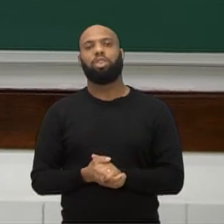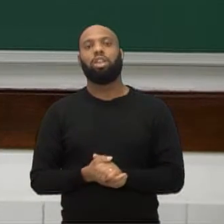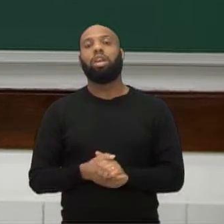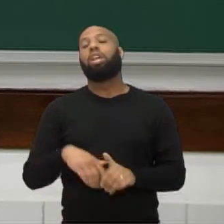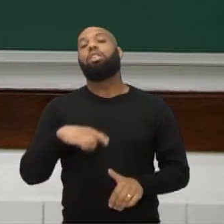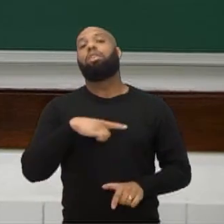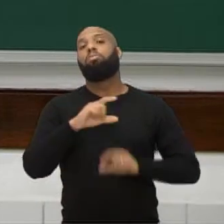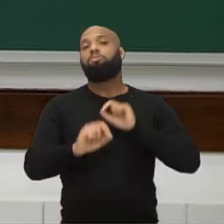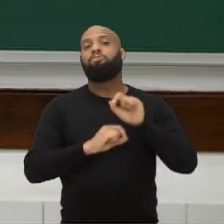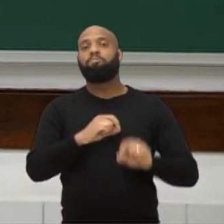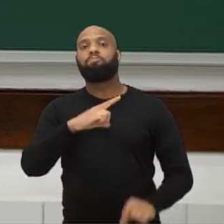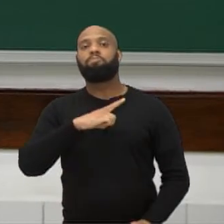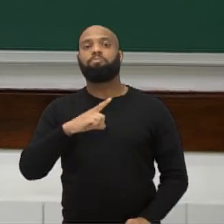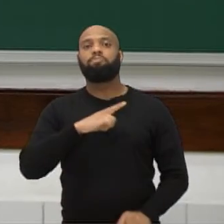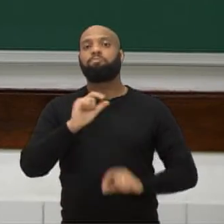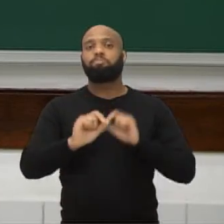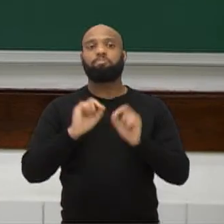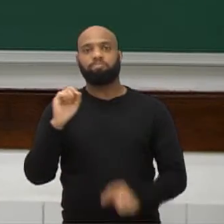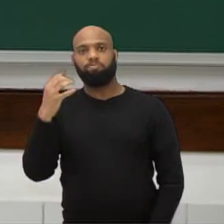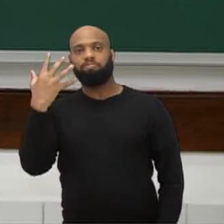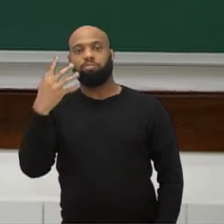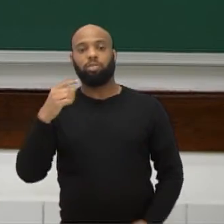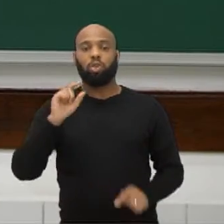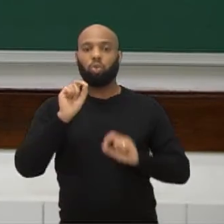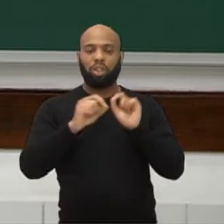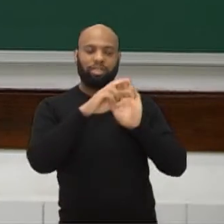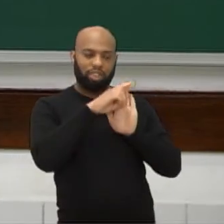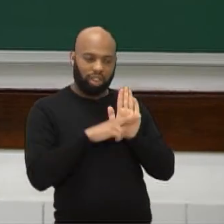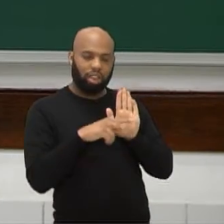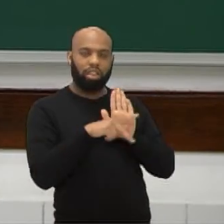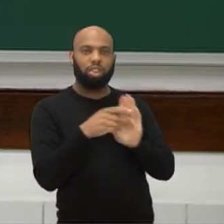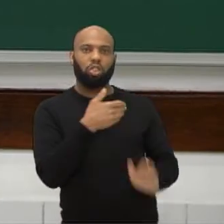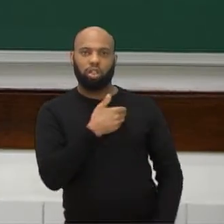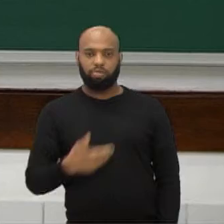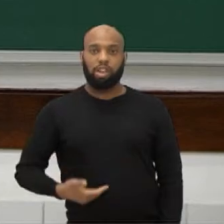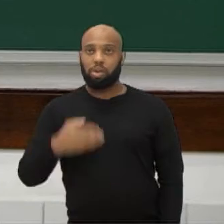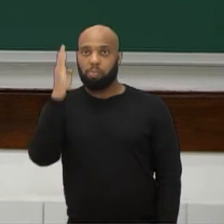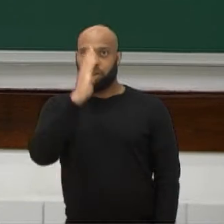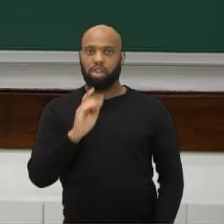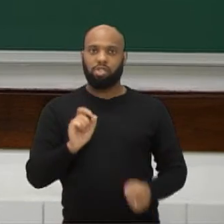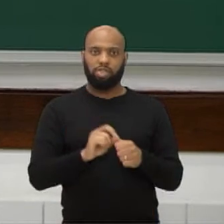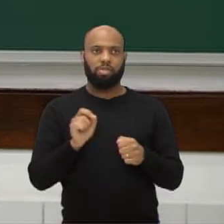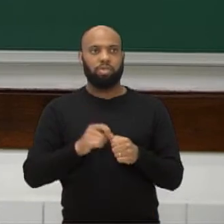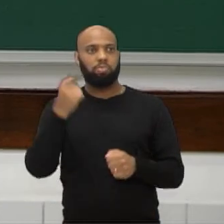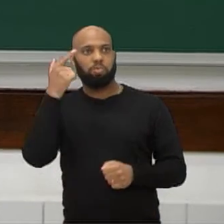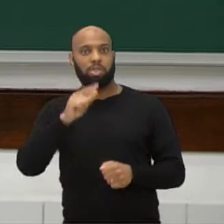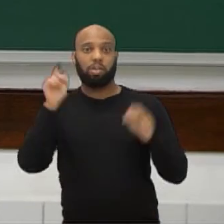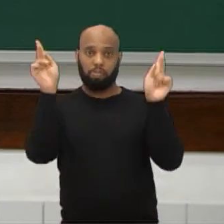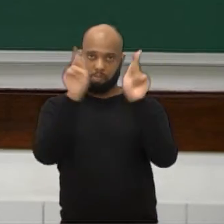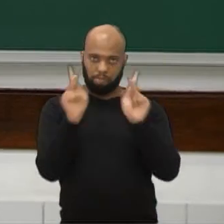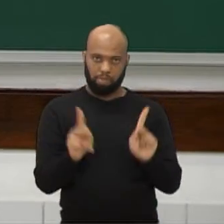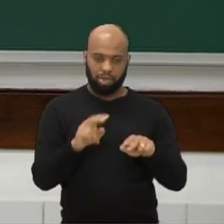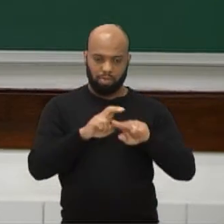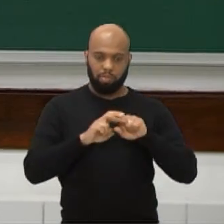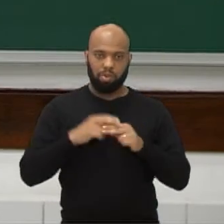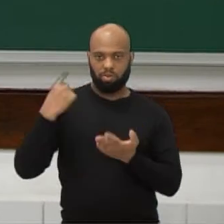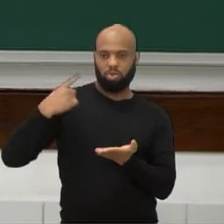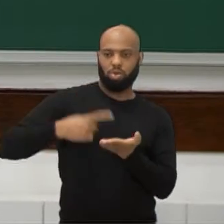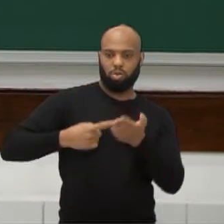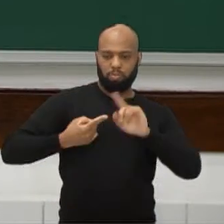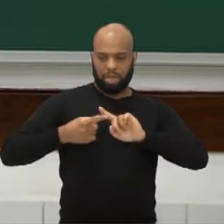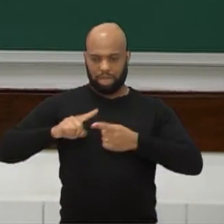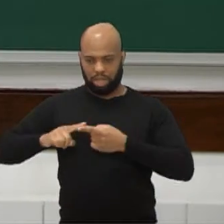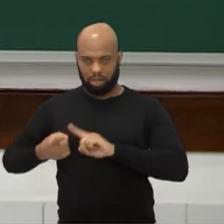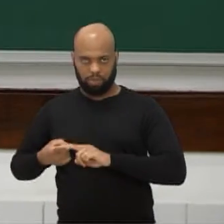vamos ver quais foram as concessões que o governo brasileiro fez para que se alcançasse a paz por meio desse tratado.